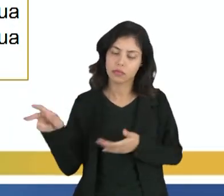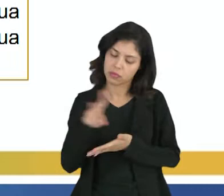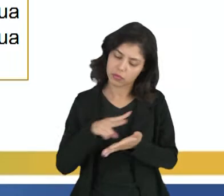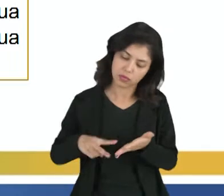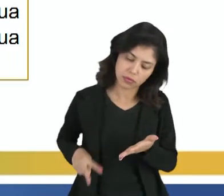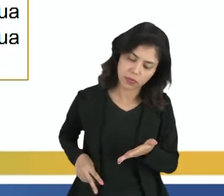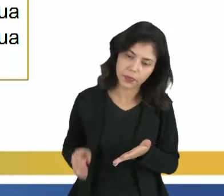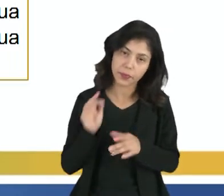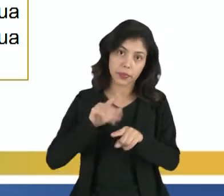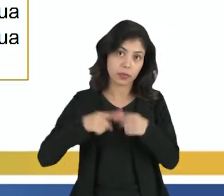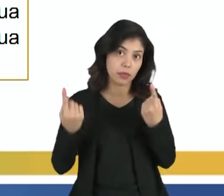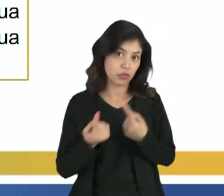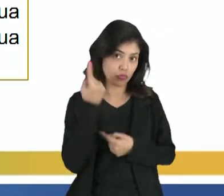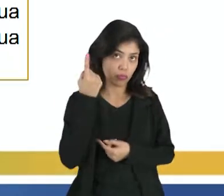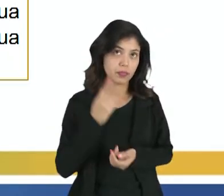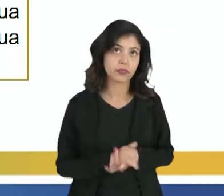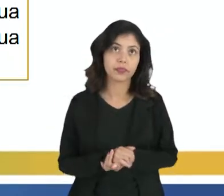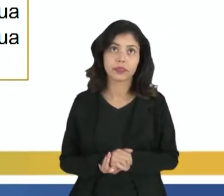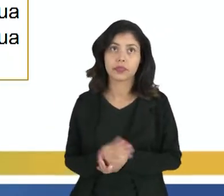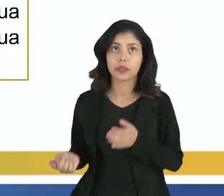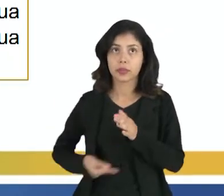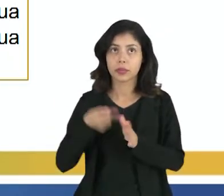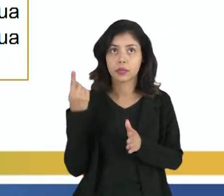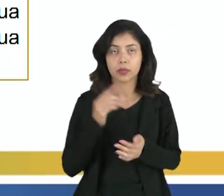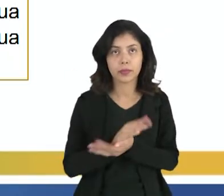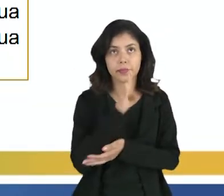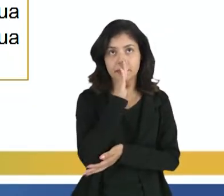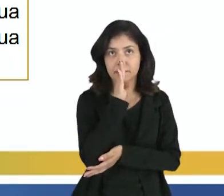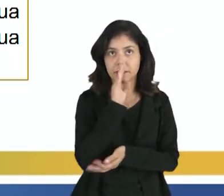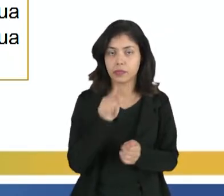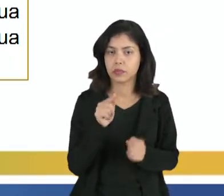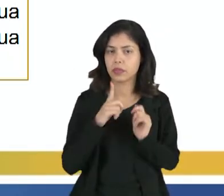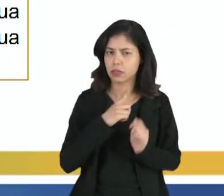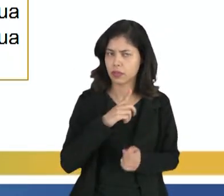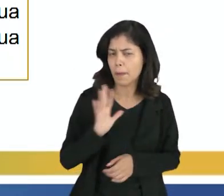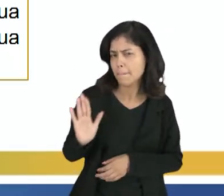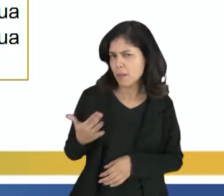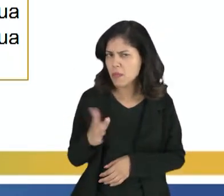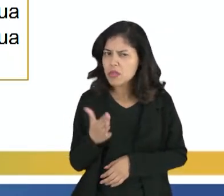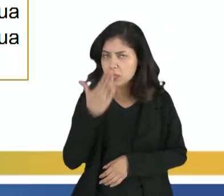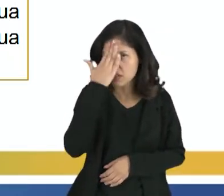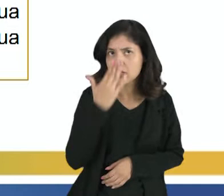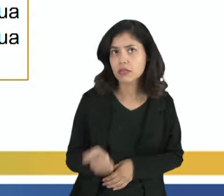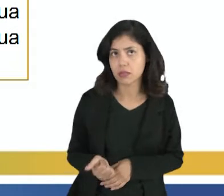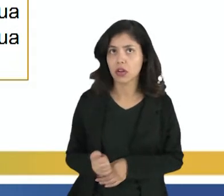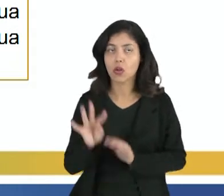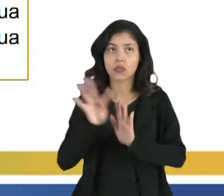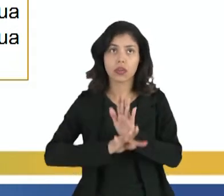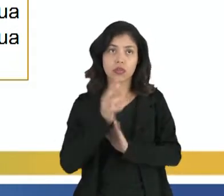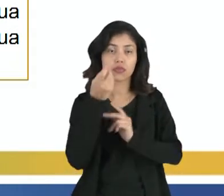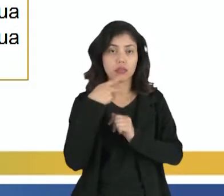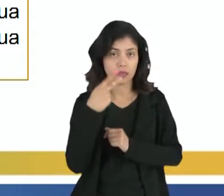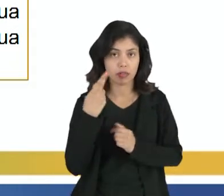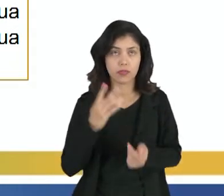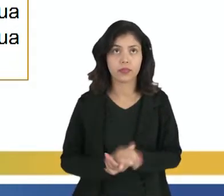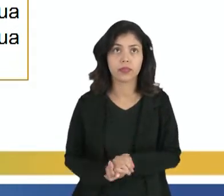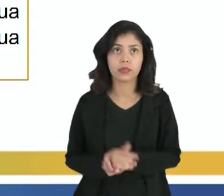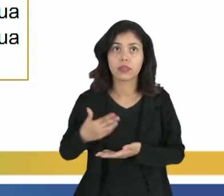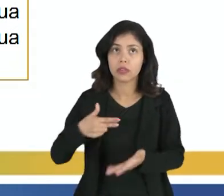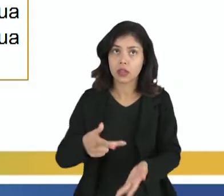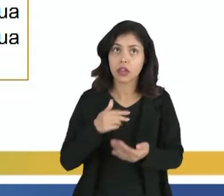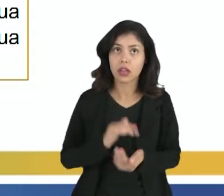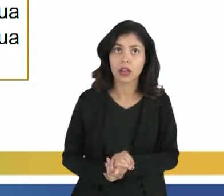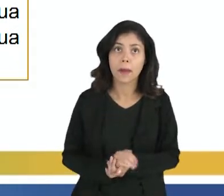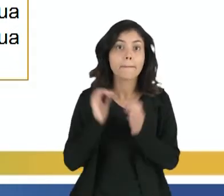ler mais de uma vez. Com a primeira leitura silenciosa, você terá uma noção do que o texto trata e